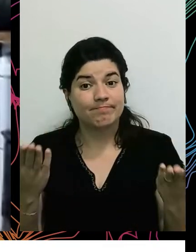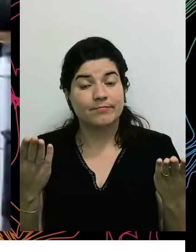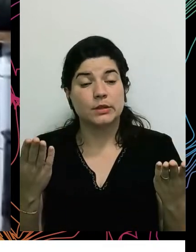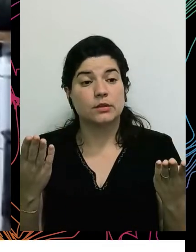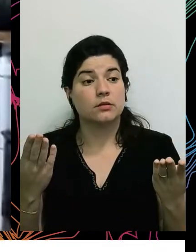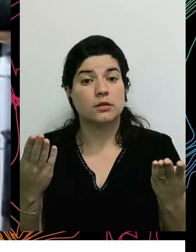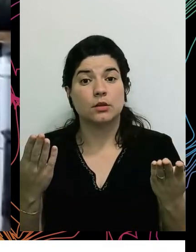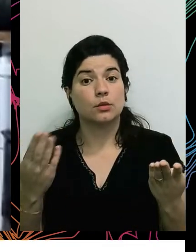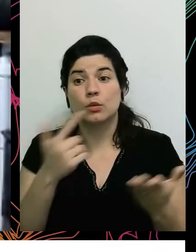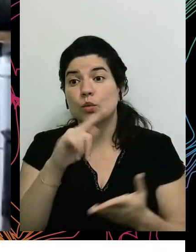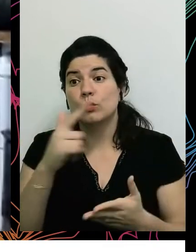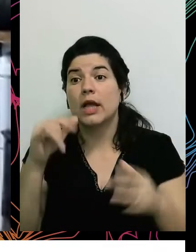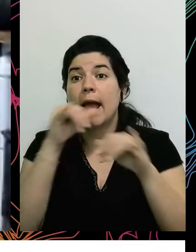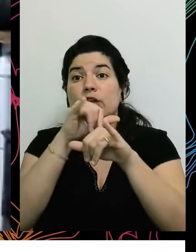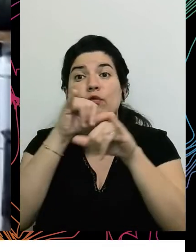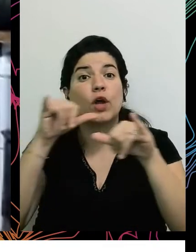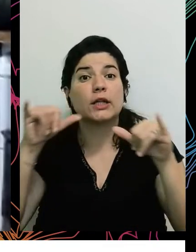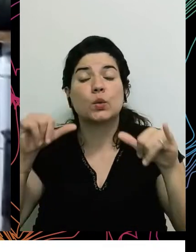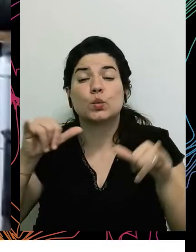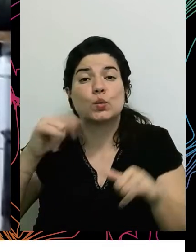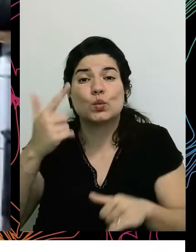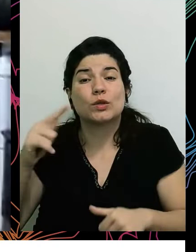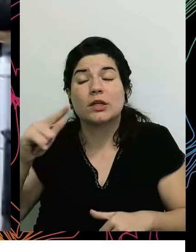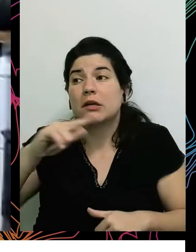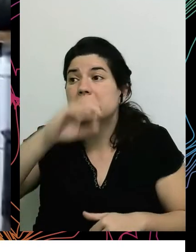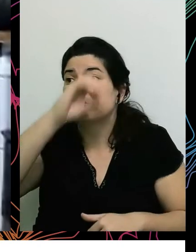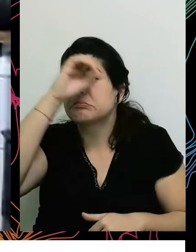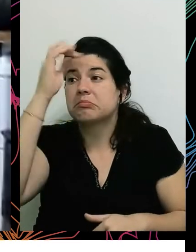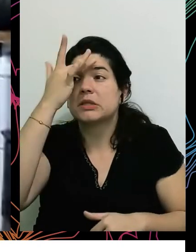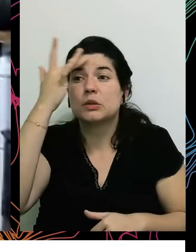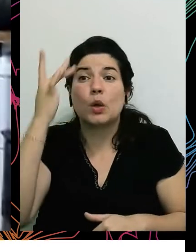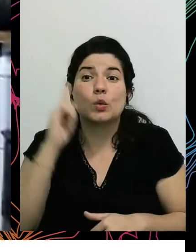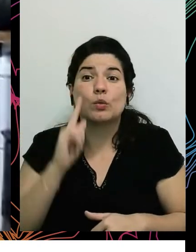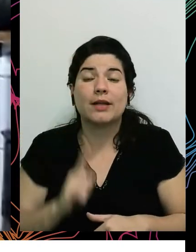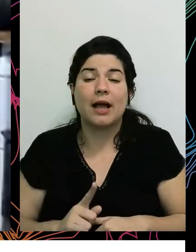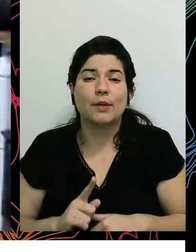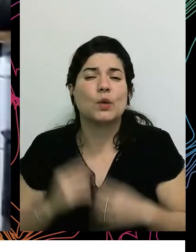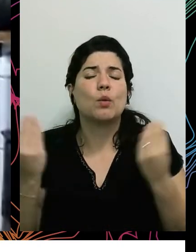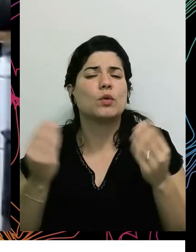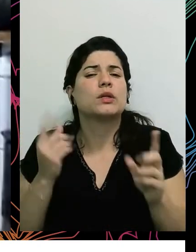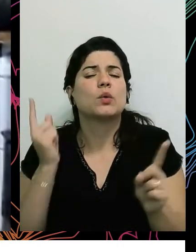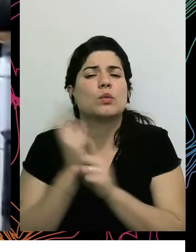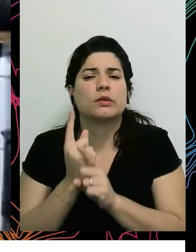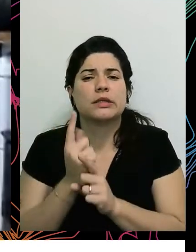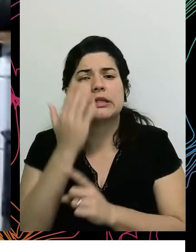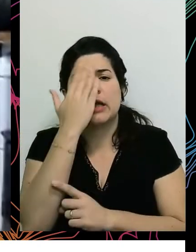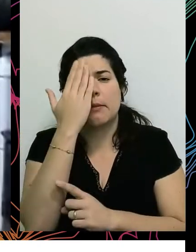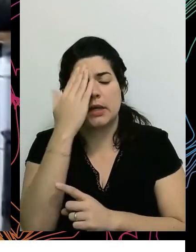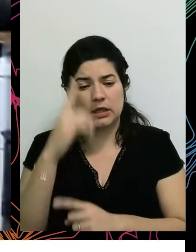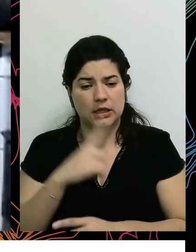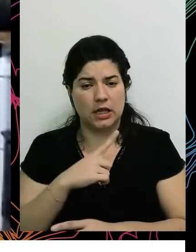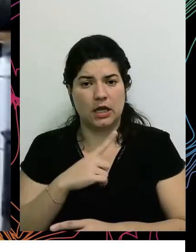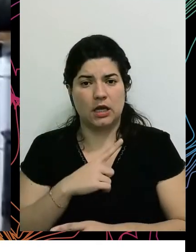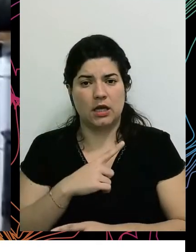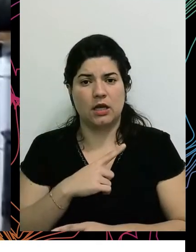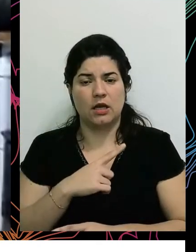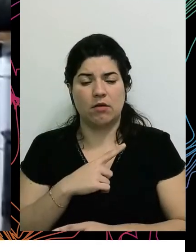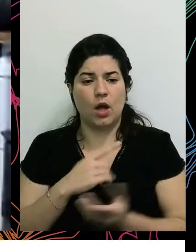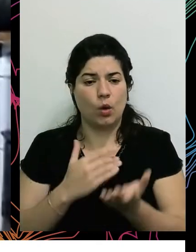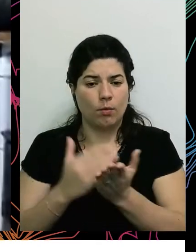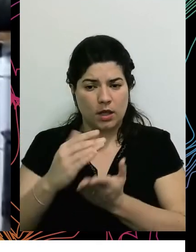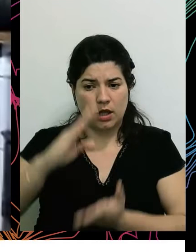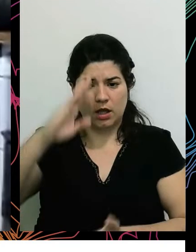não tem muita divulgação. Como que você descobre quando você vai fazer um pré-militar? Né? Você não vai